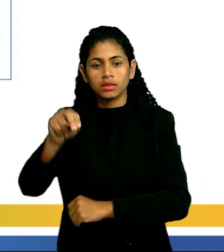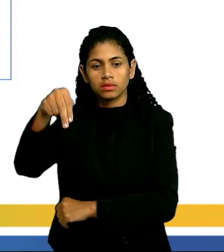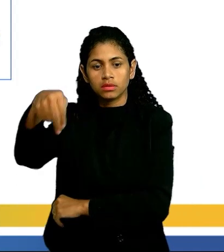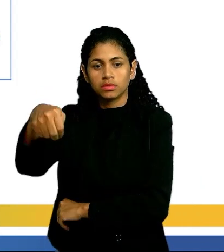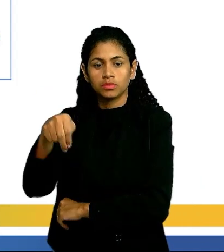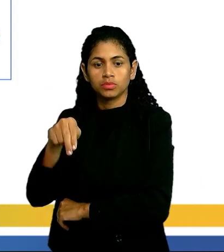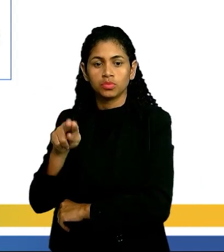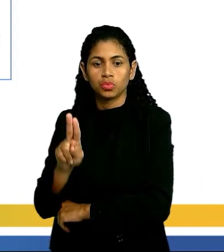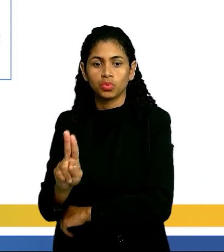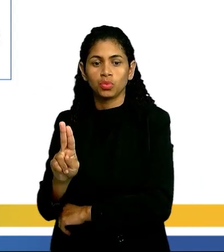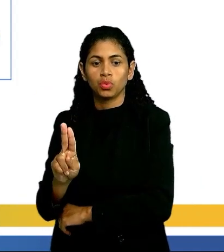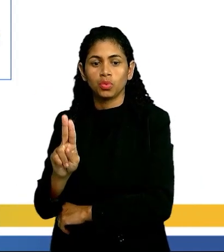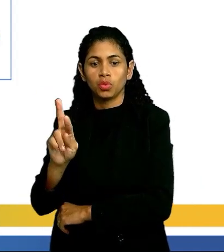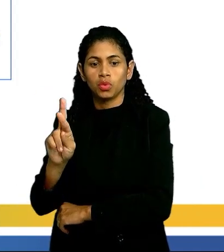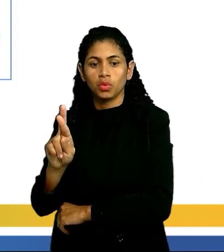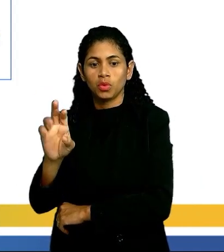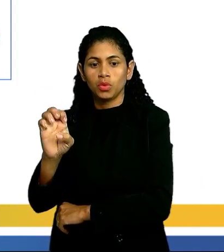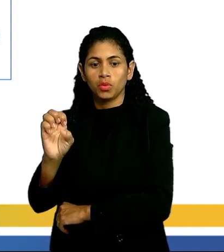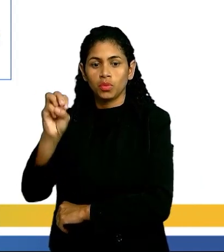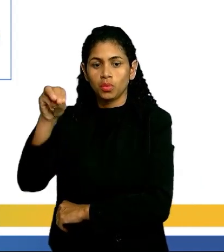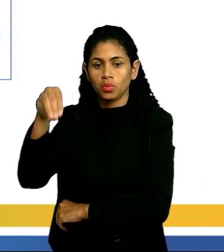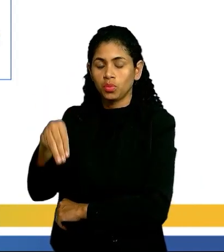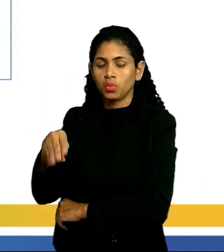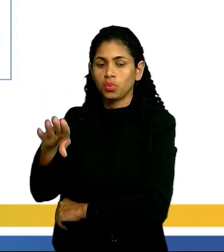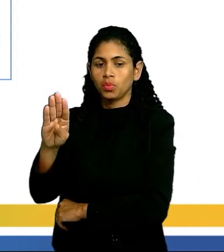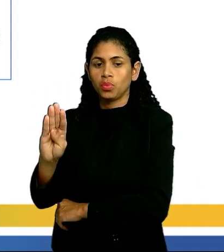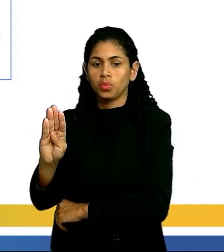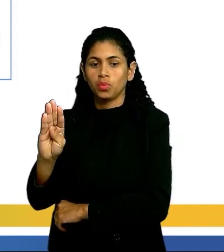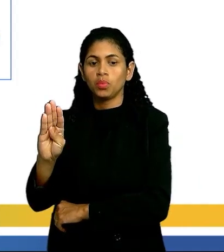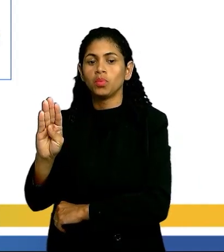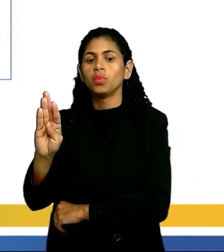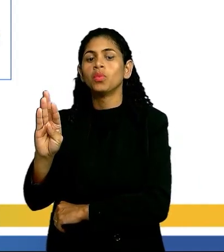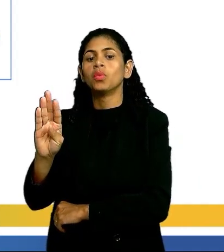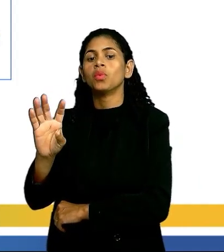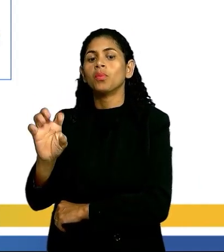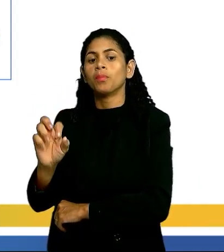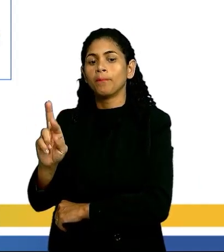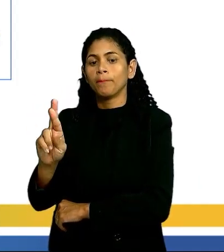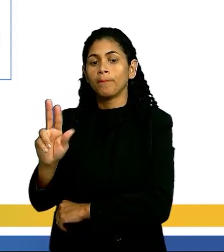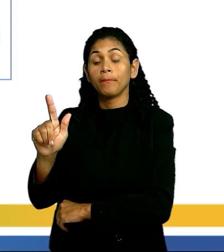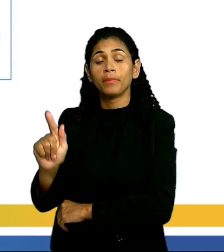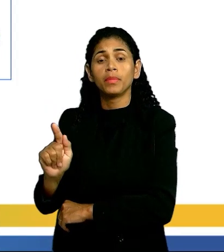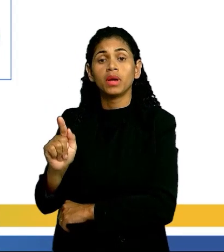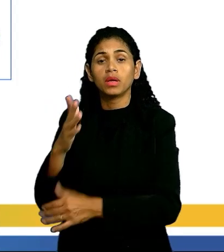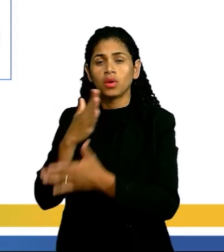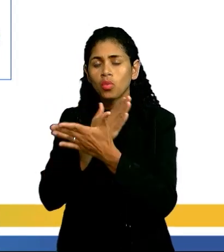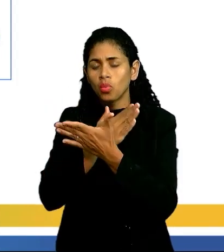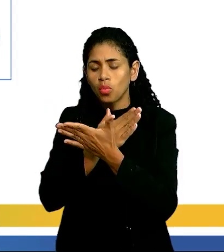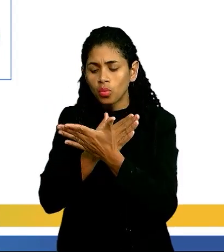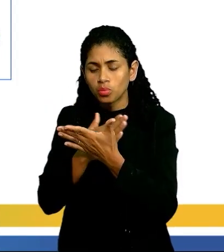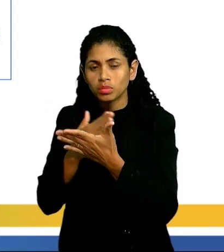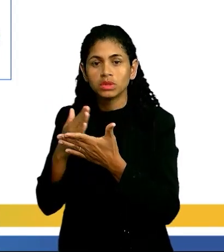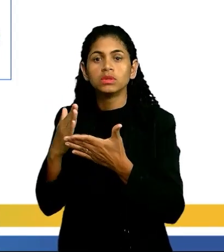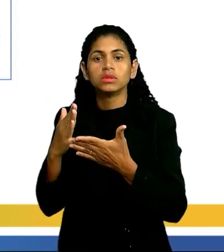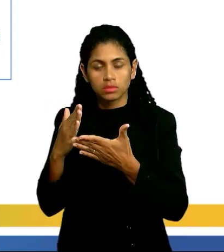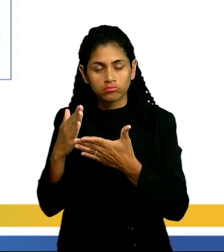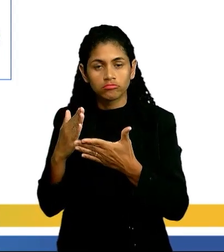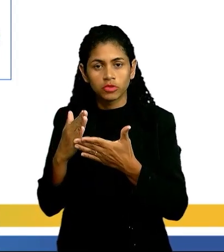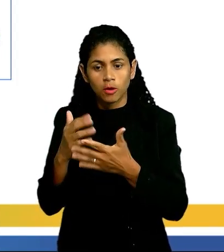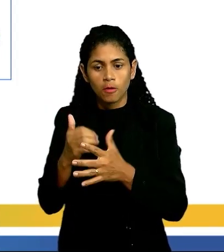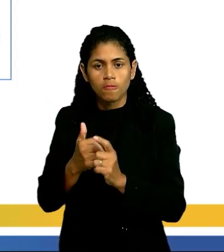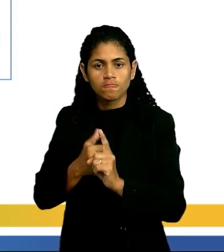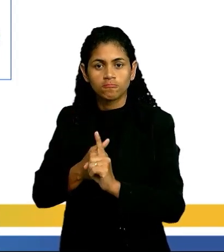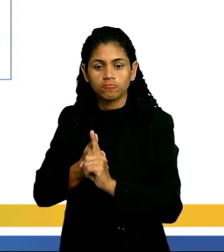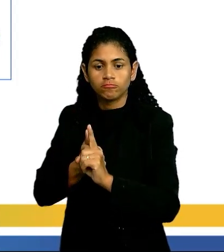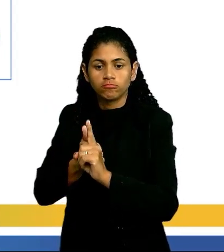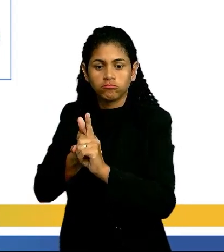formuladas em 1935, foi o início oficial da perseguição aos judeus, quando eles começaram a ser proibidos de